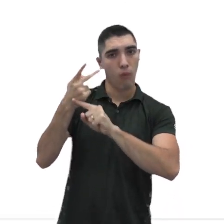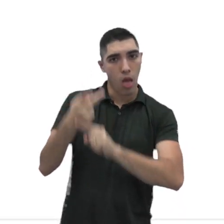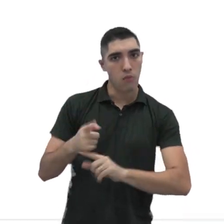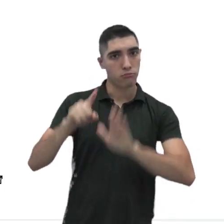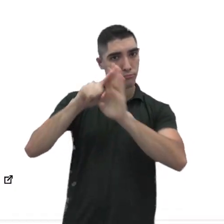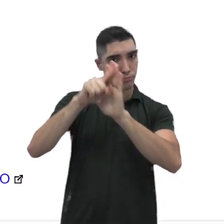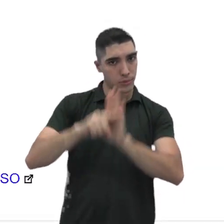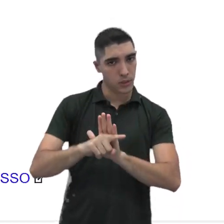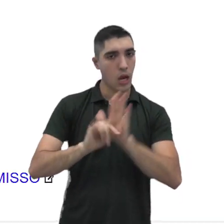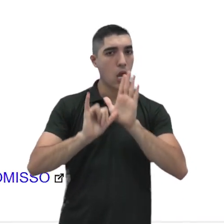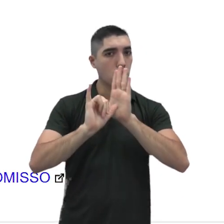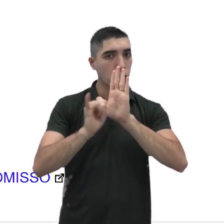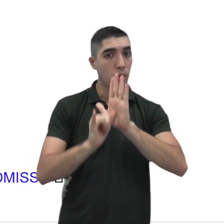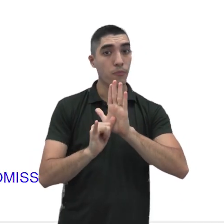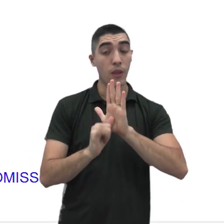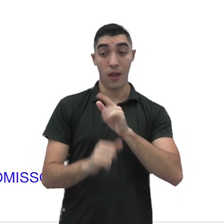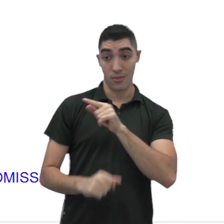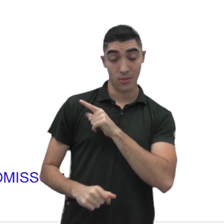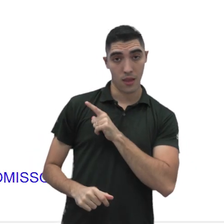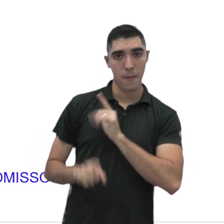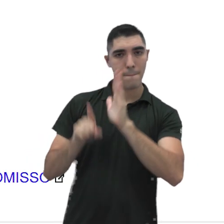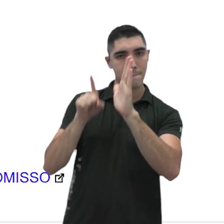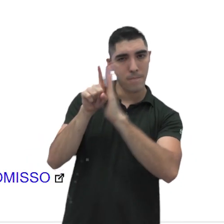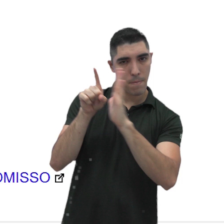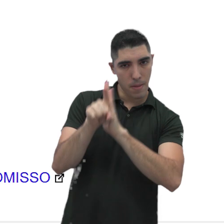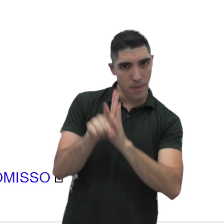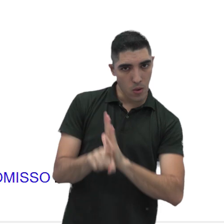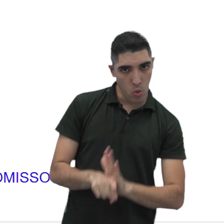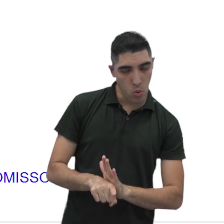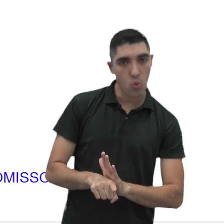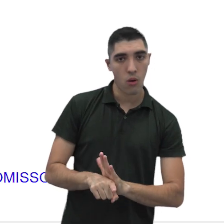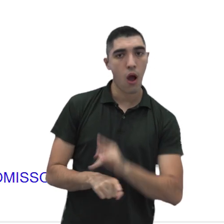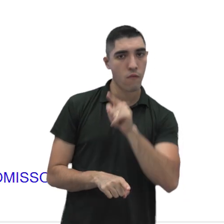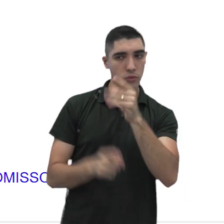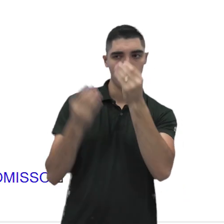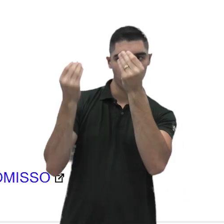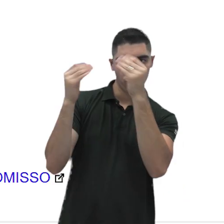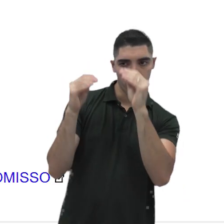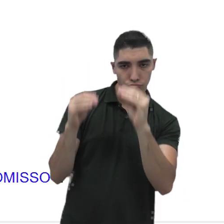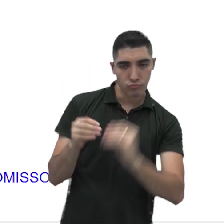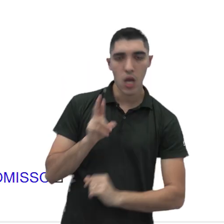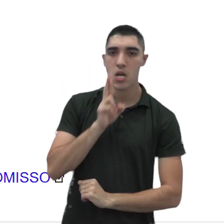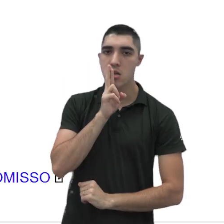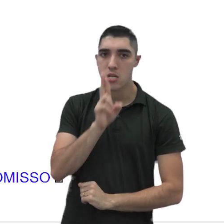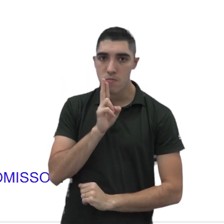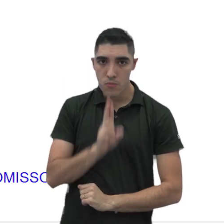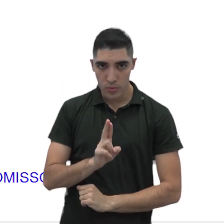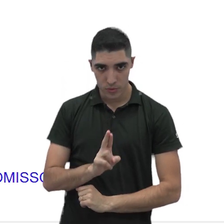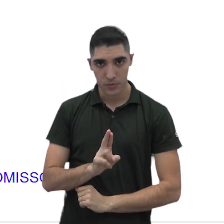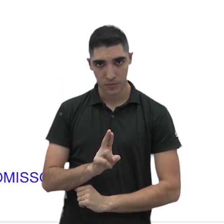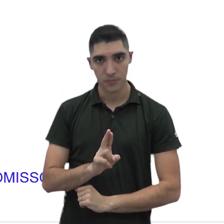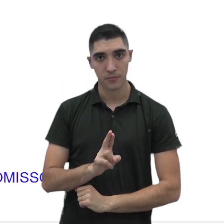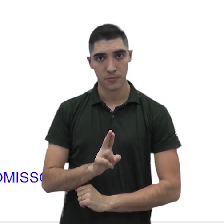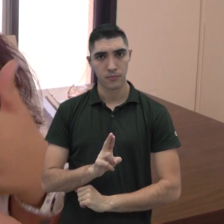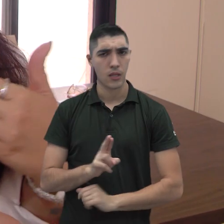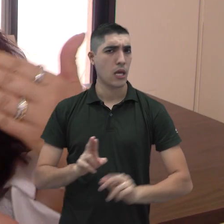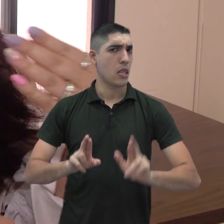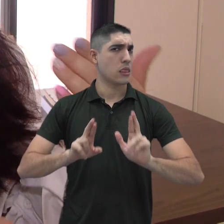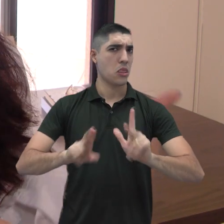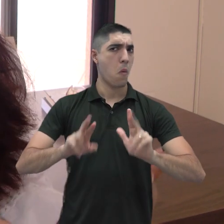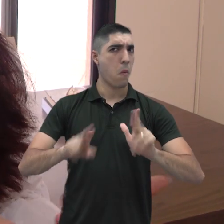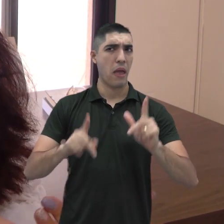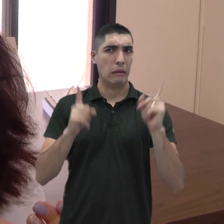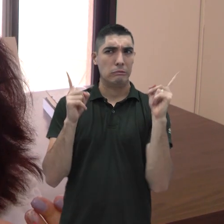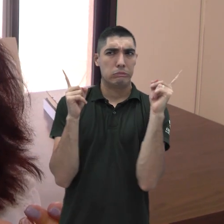edital, responder a ele de uma maneira plena, né, como está lá. Não é